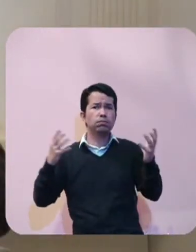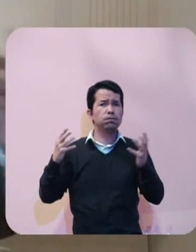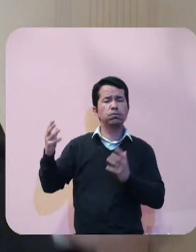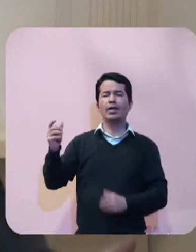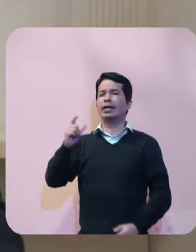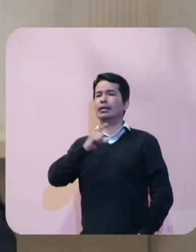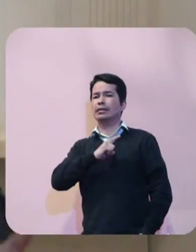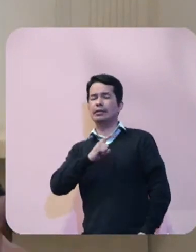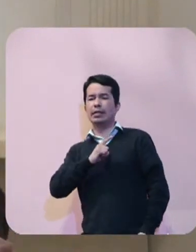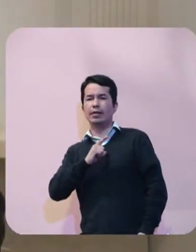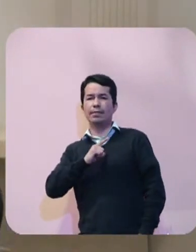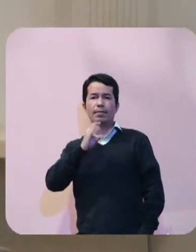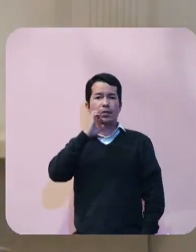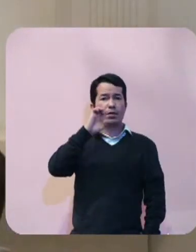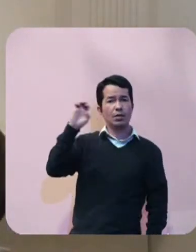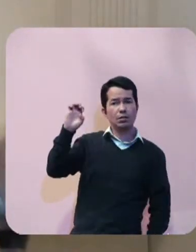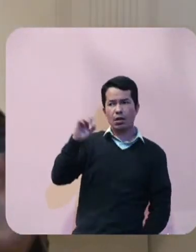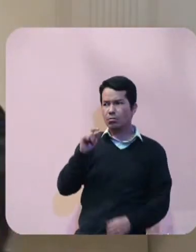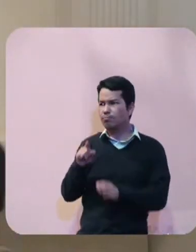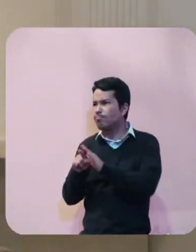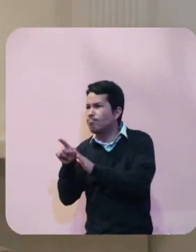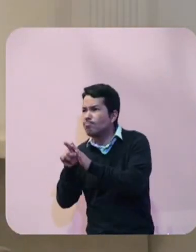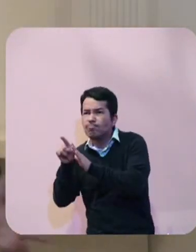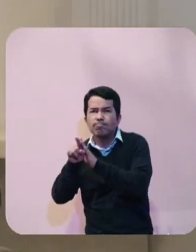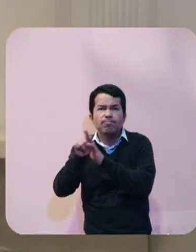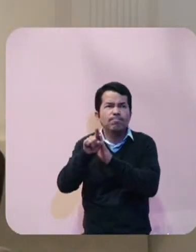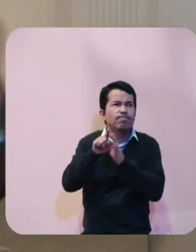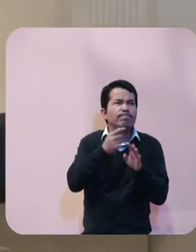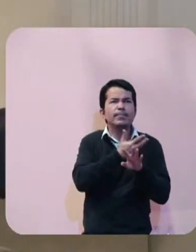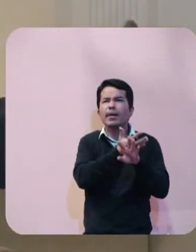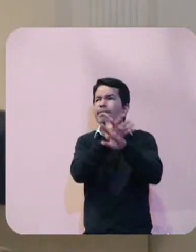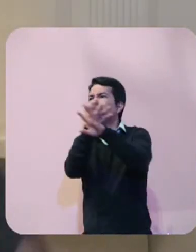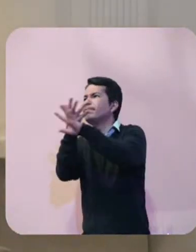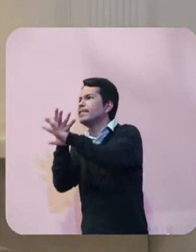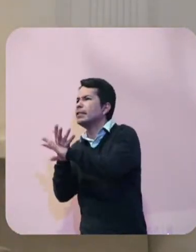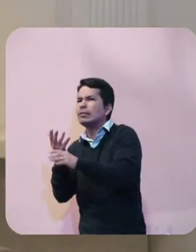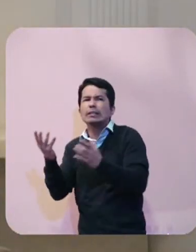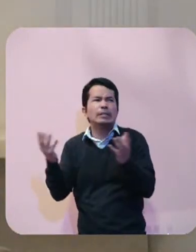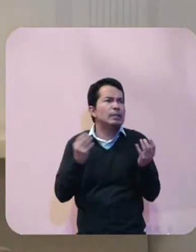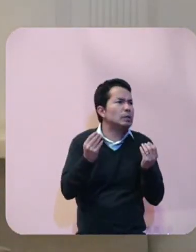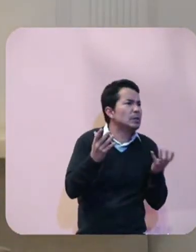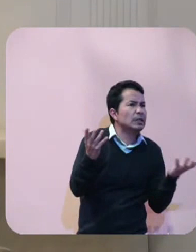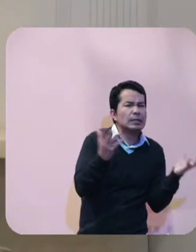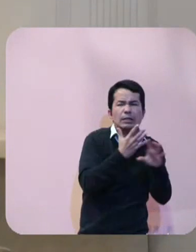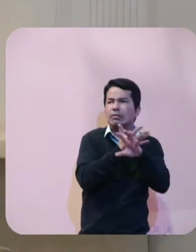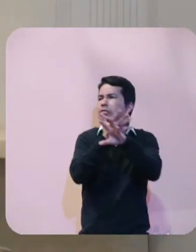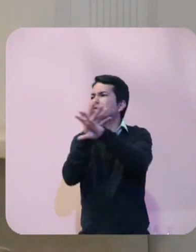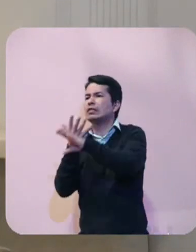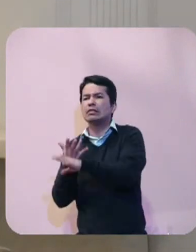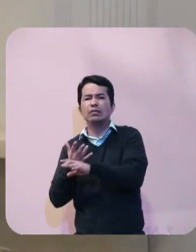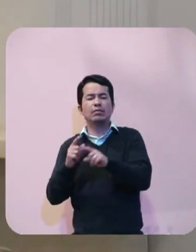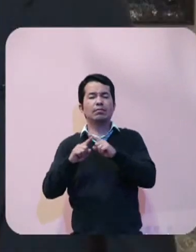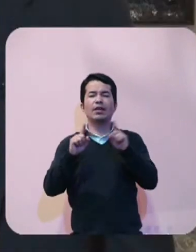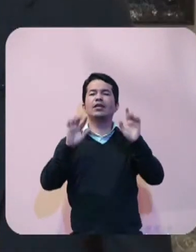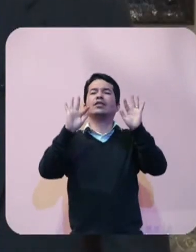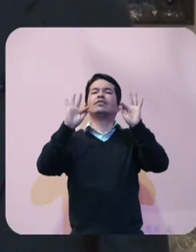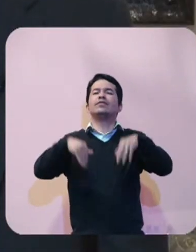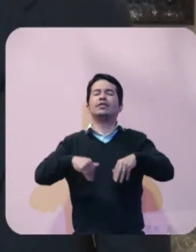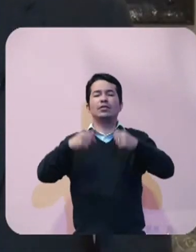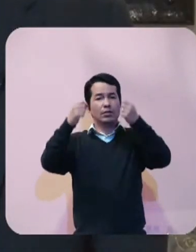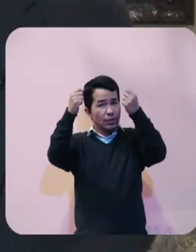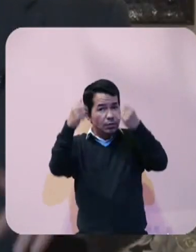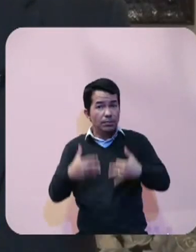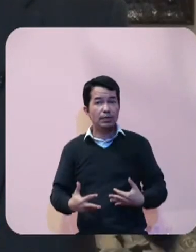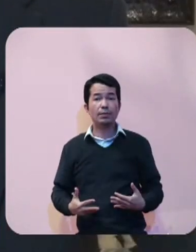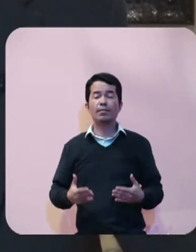esse sentido em tantas coisas e ele percebeu que tudo era vazio, de vazio, vazio, de vazio. E então ele chega no final e diz assim: